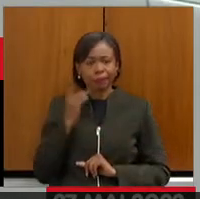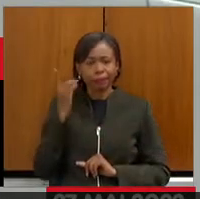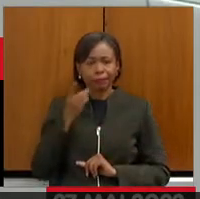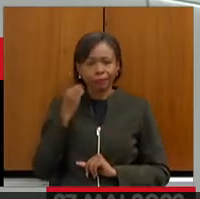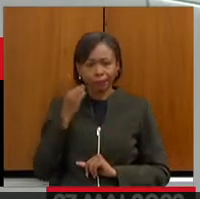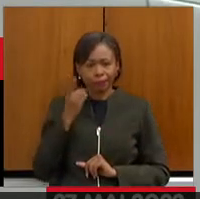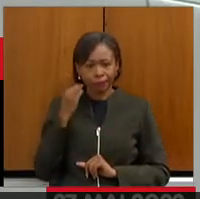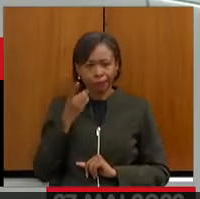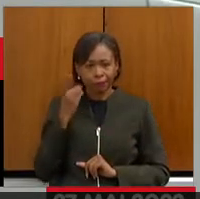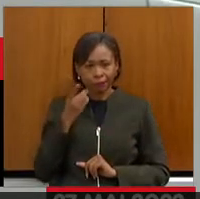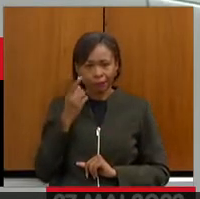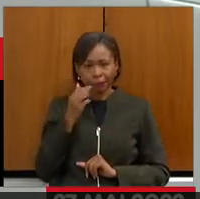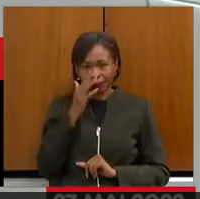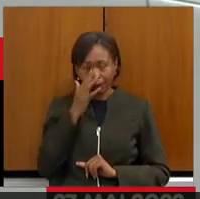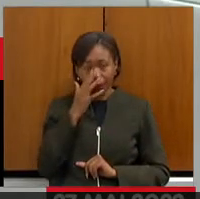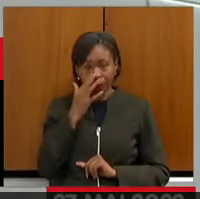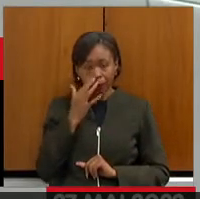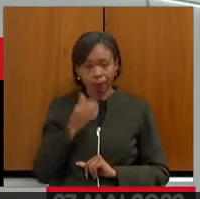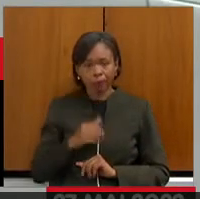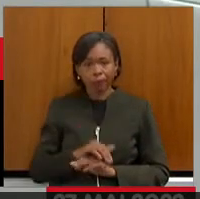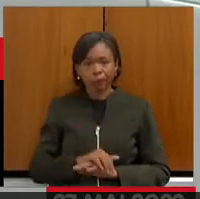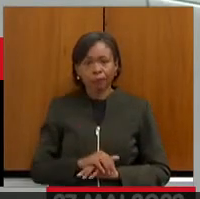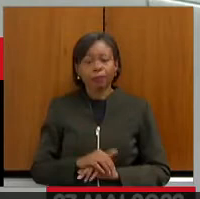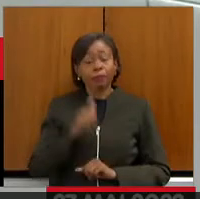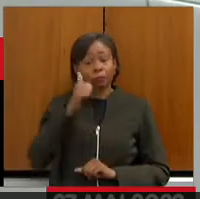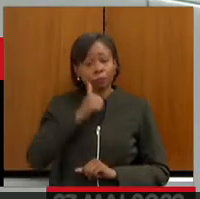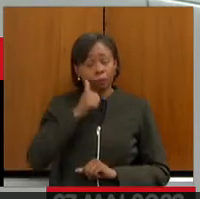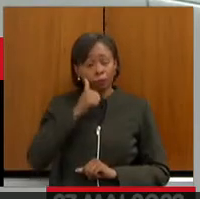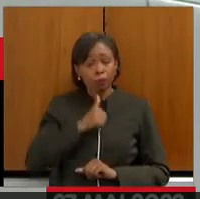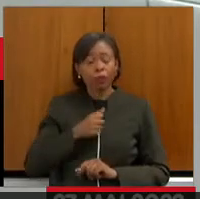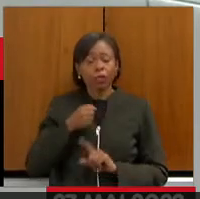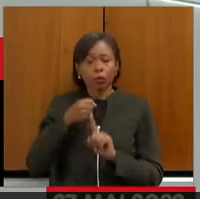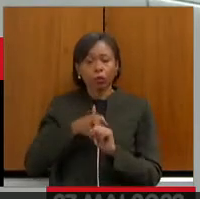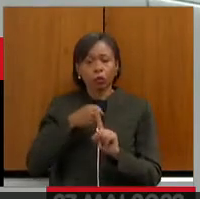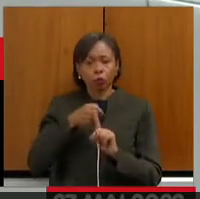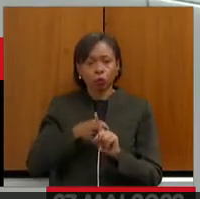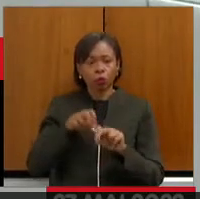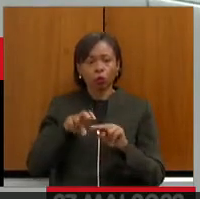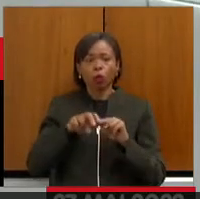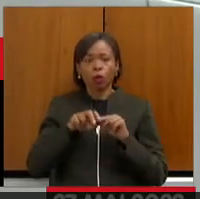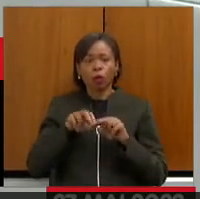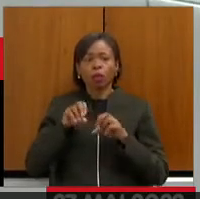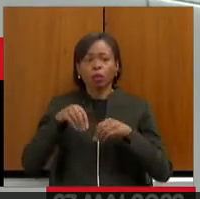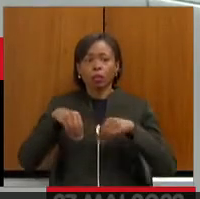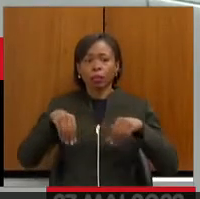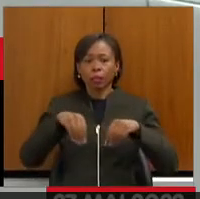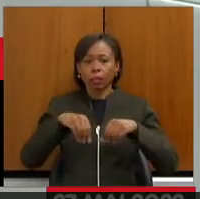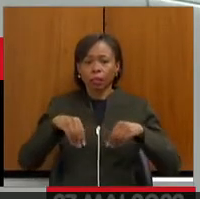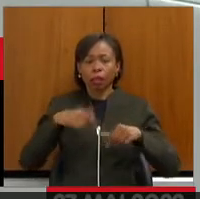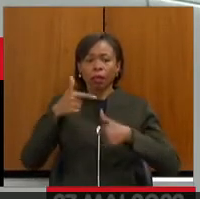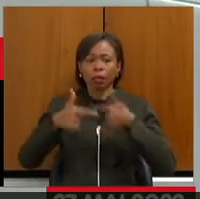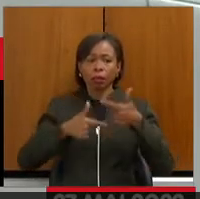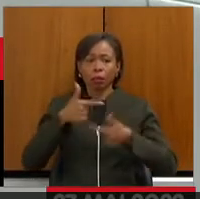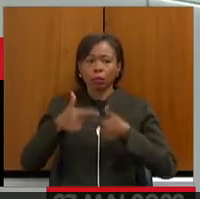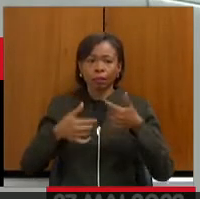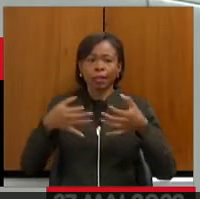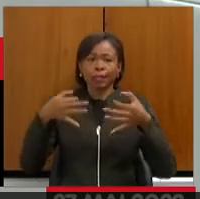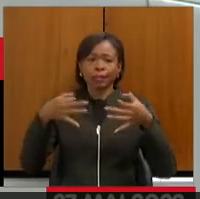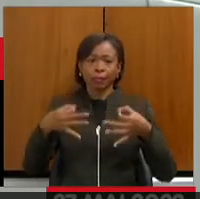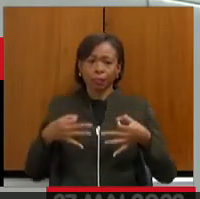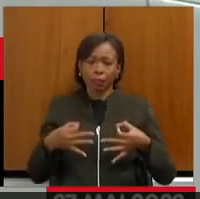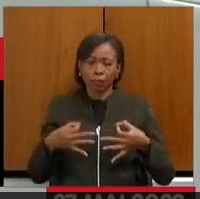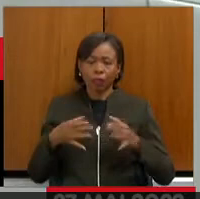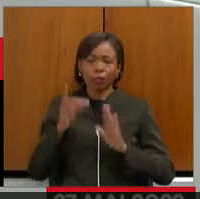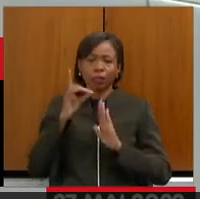mulheres que lutam o Terra teto por trabalho o dignidade por